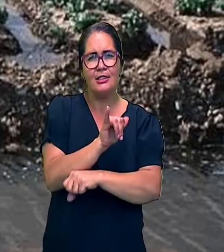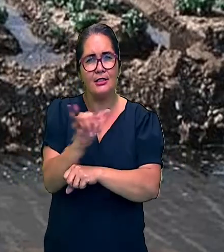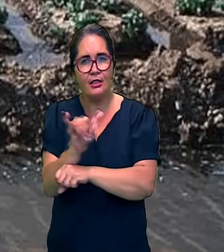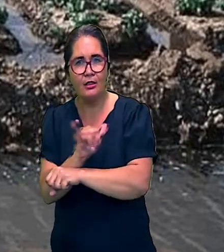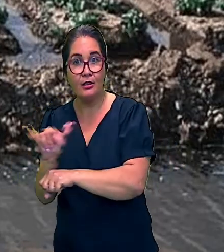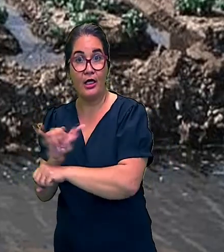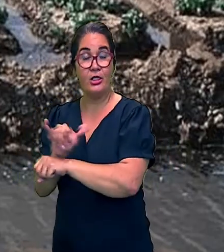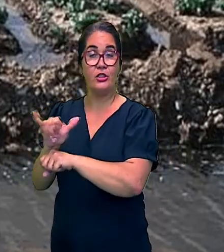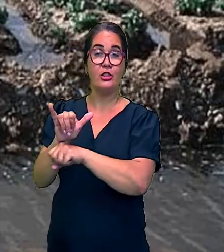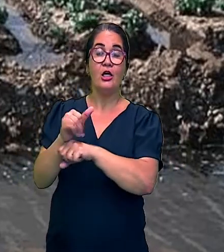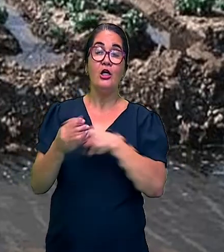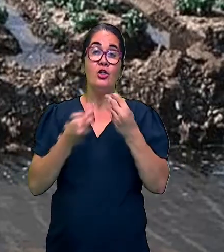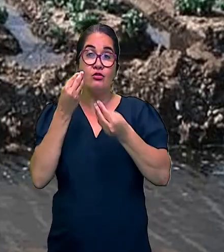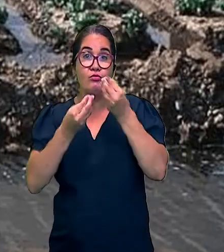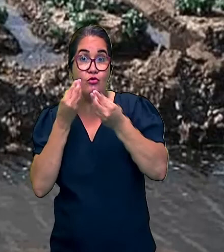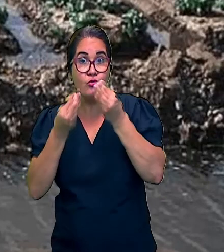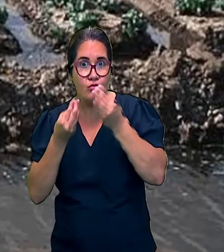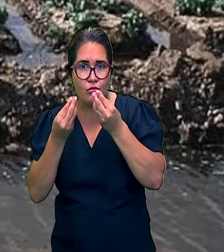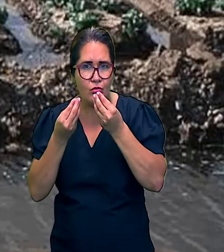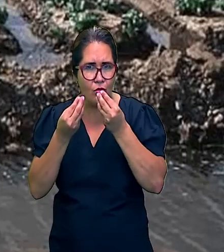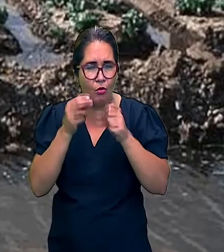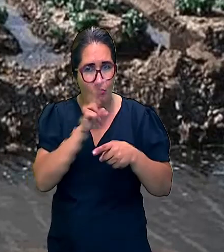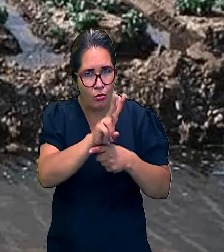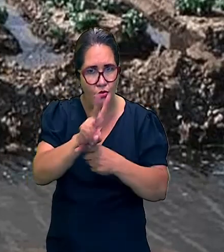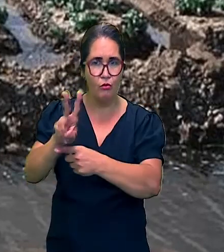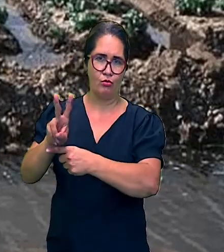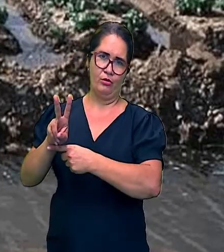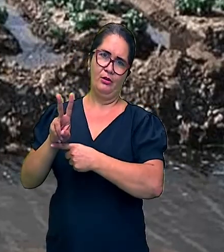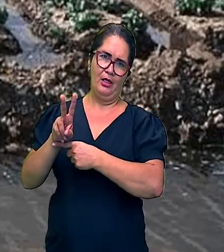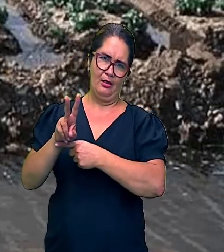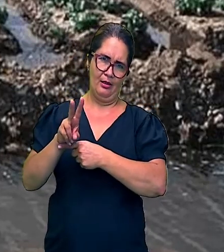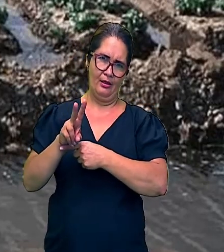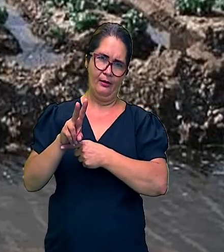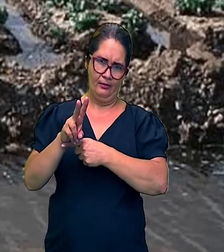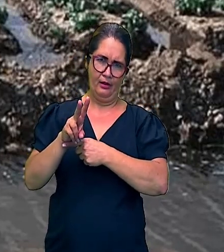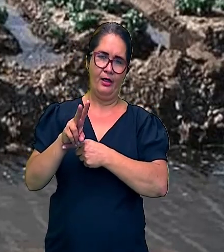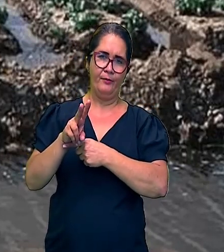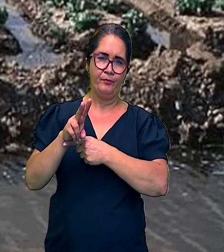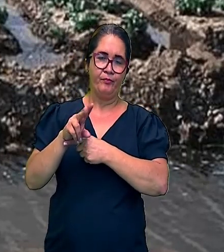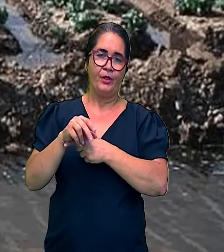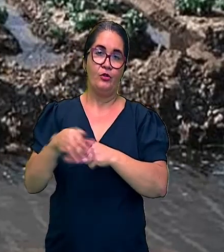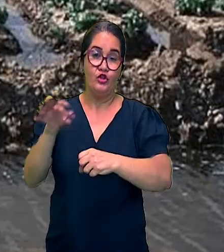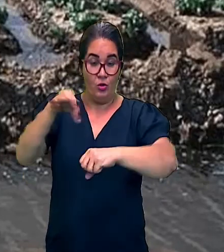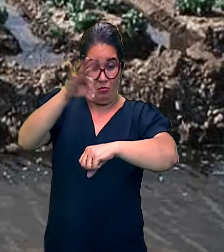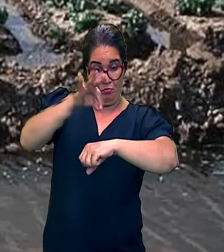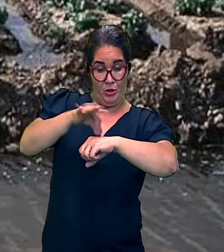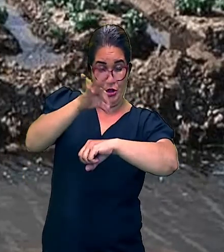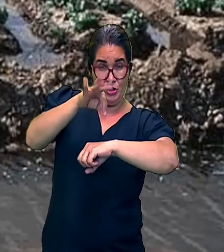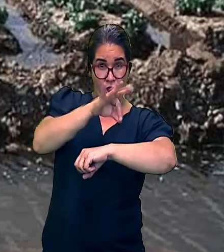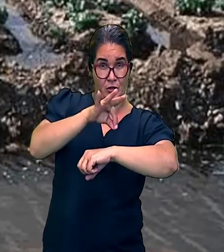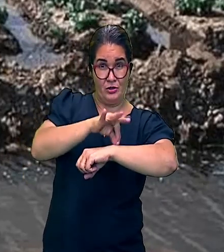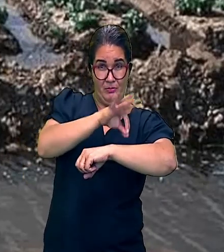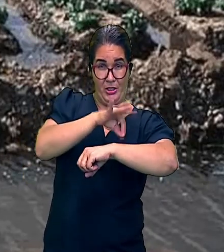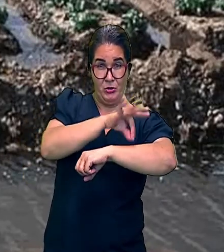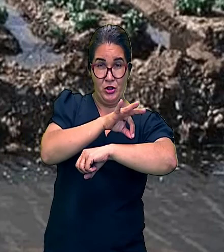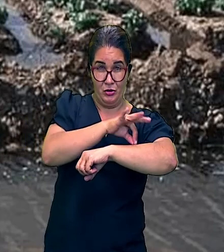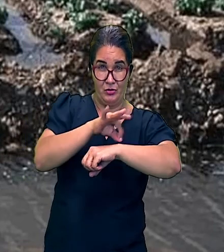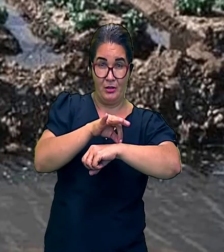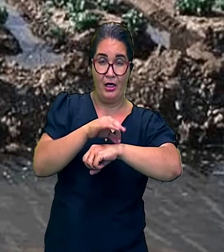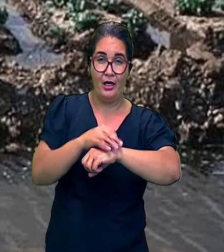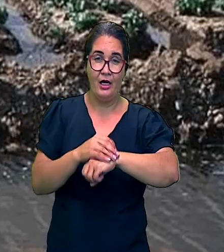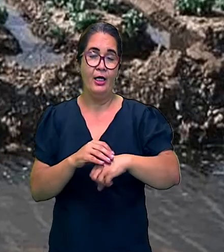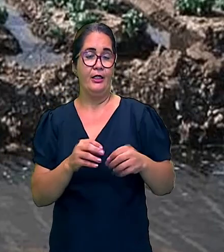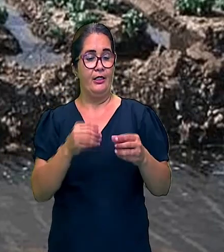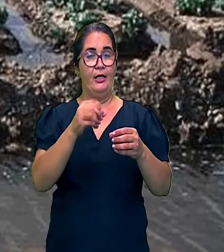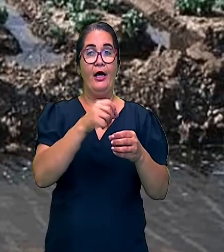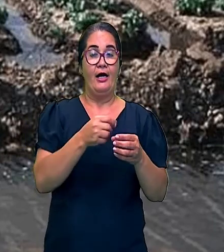as pragas e formas de garantir água para as plantas com a construção de sistemas de irrigação, como